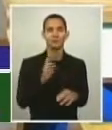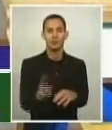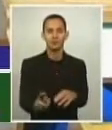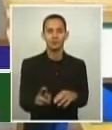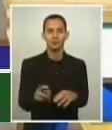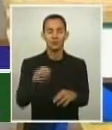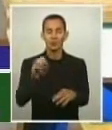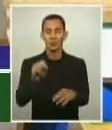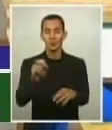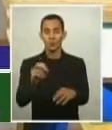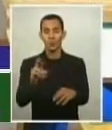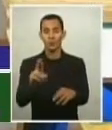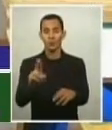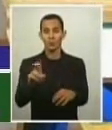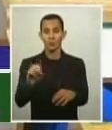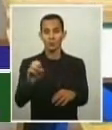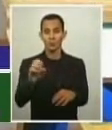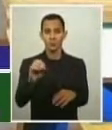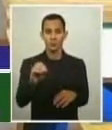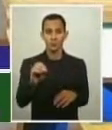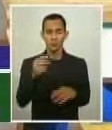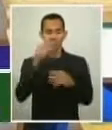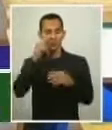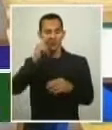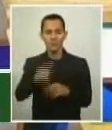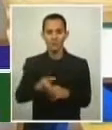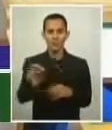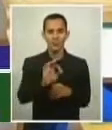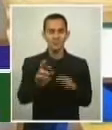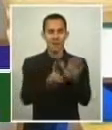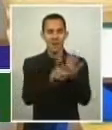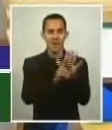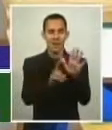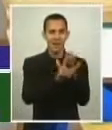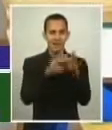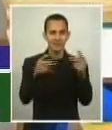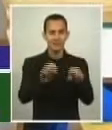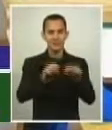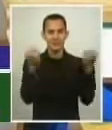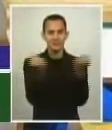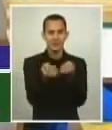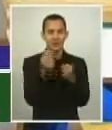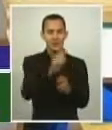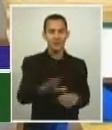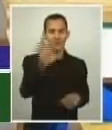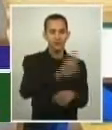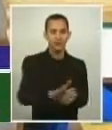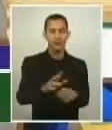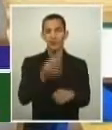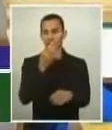o Hugo sou que não viveu esse desfecho mas as regras da assembleia geral dos Estados